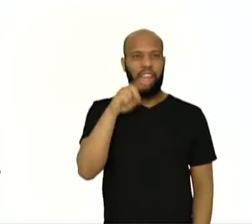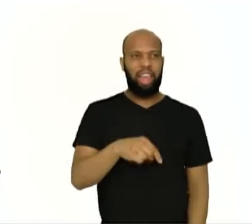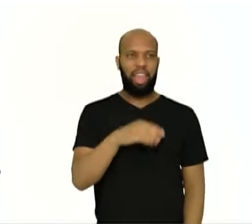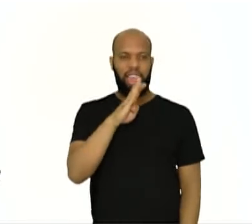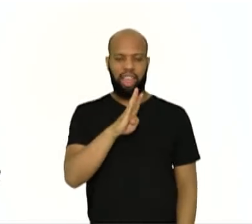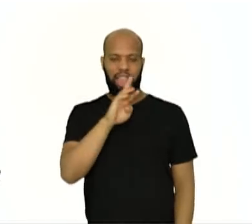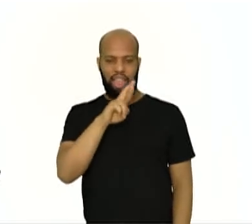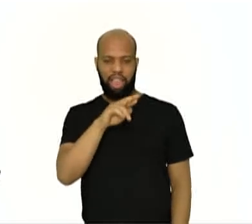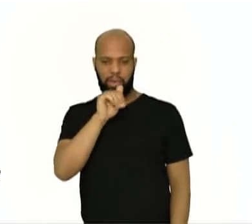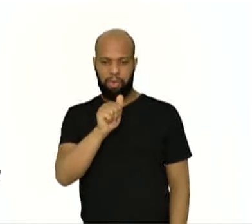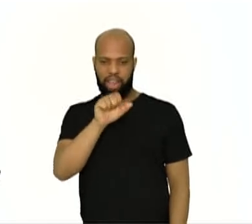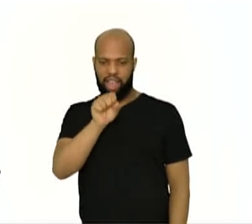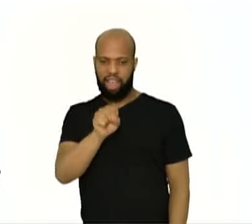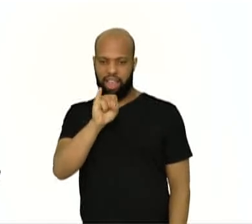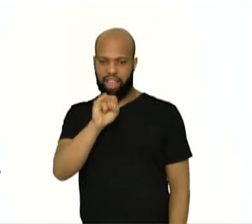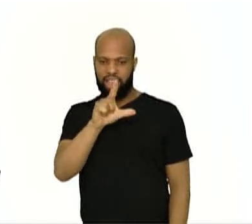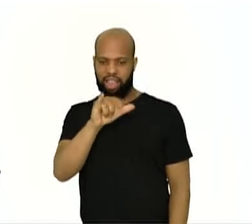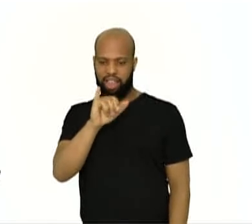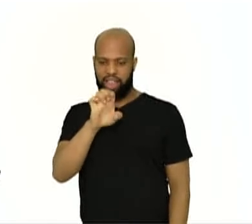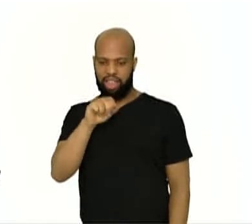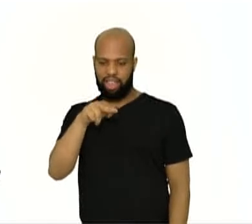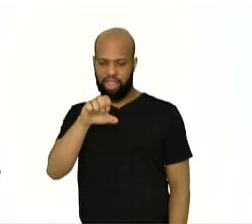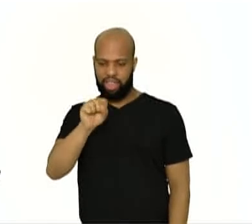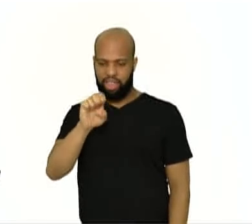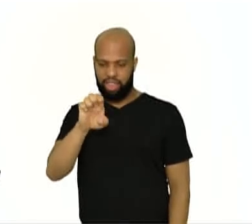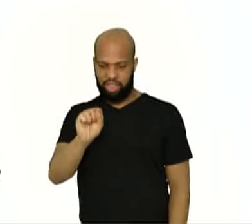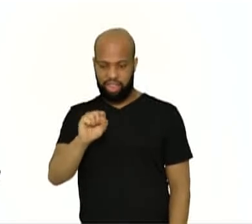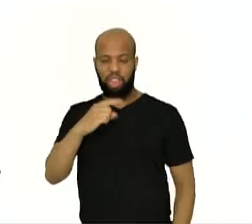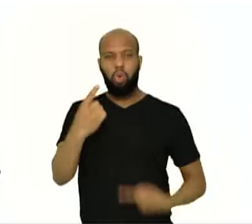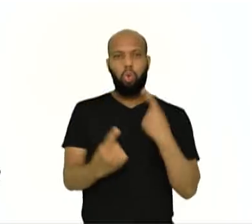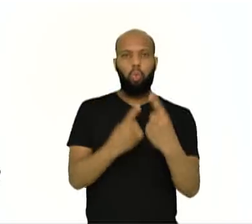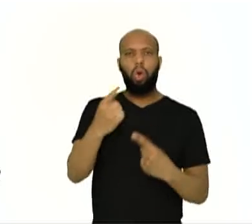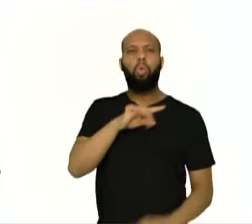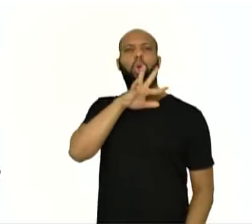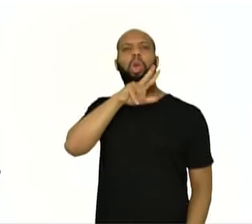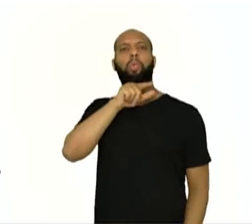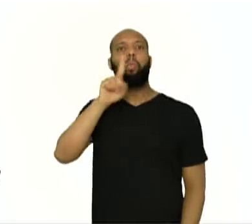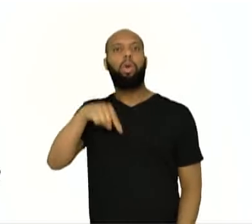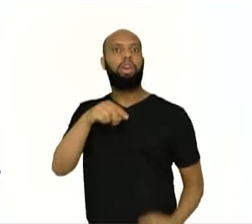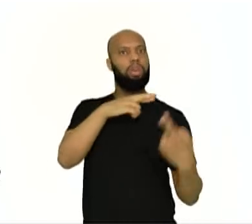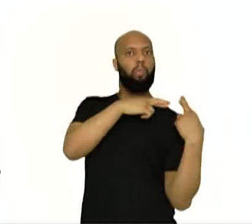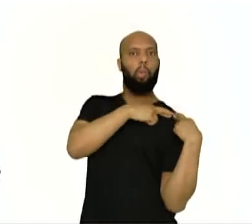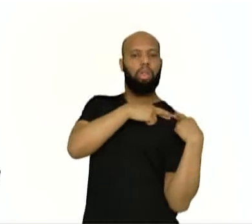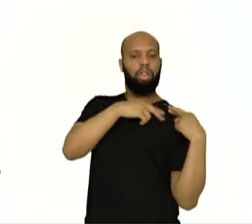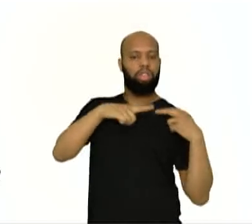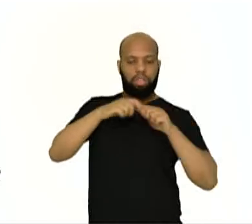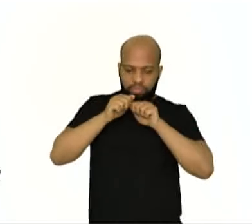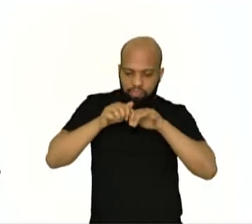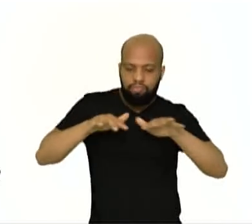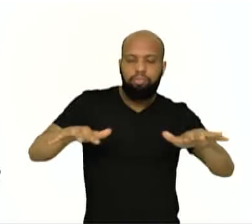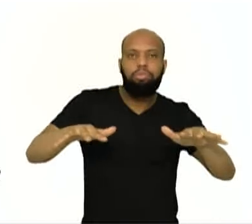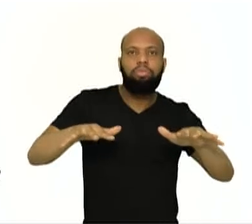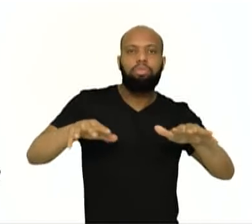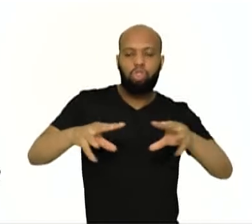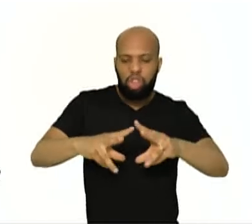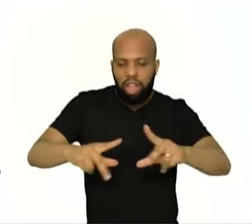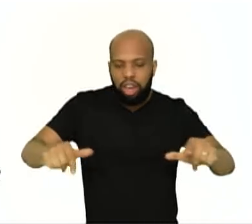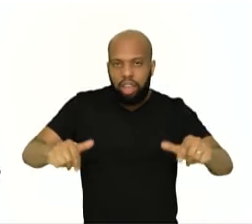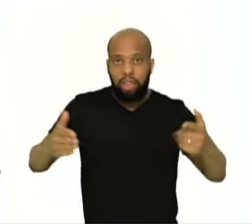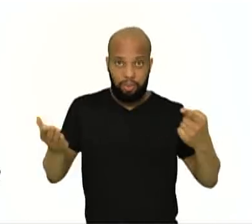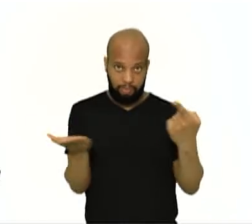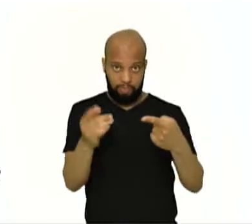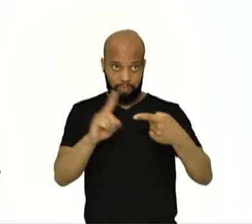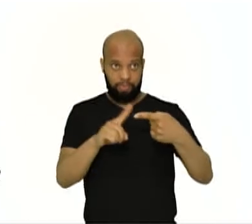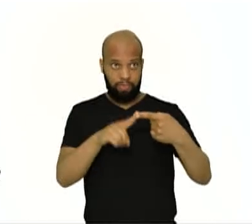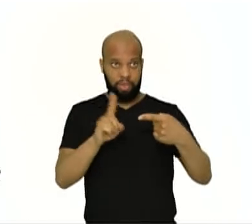brasiliensis. Quais os animais a seguir que podem ter sido os responsáveis pela contaminação da areia? Letra